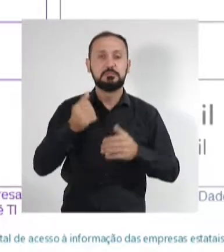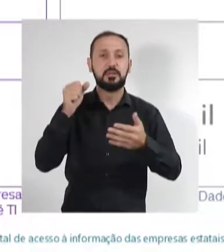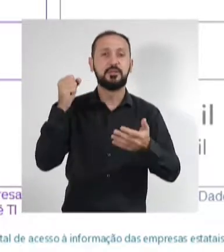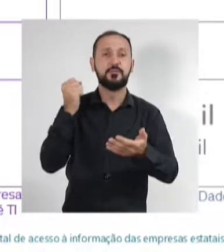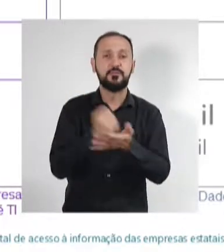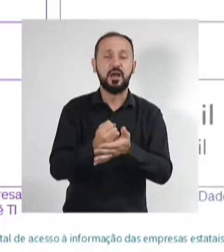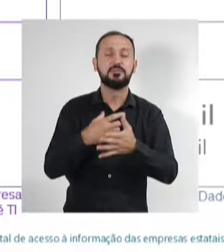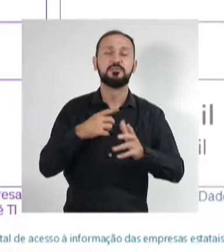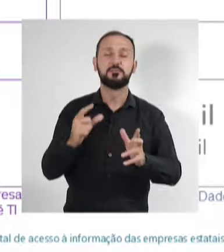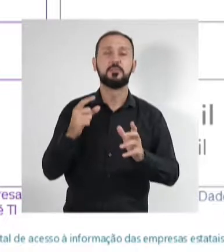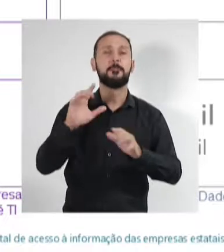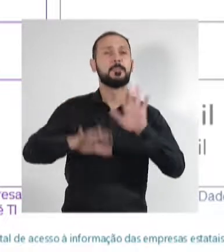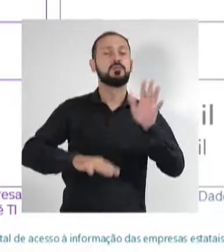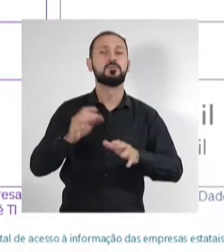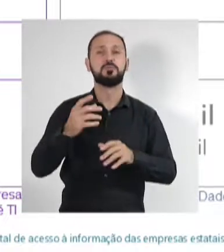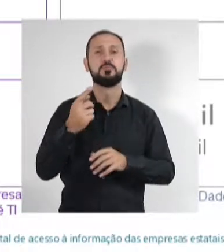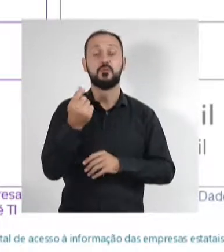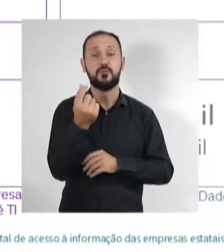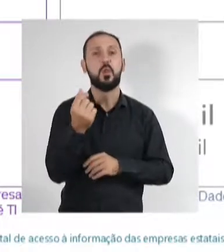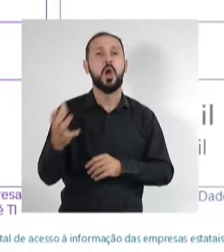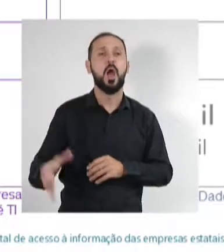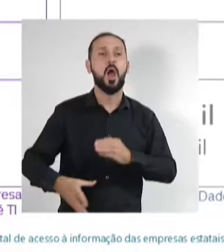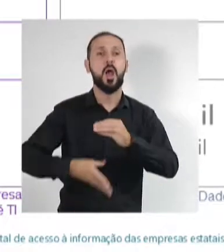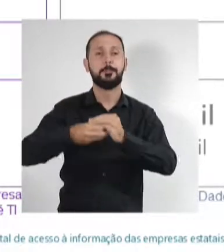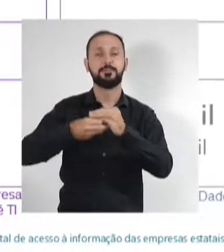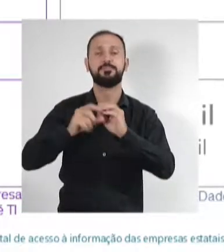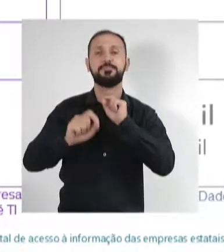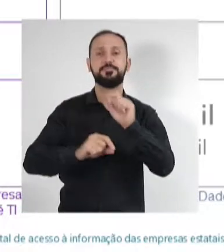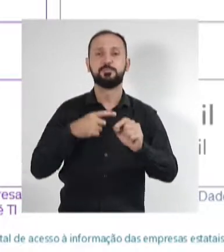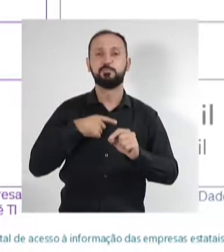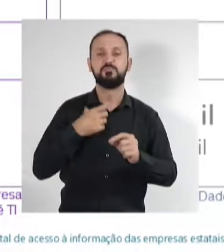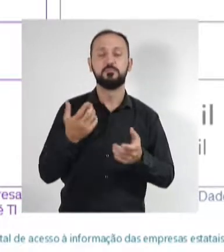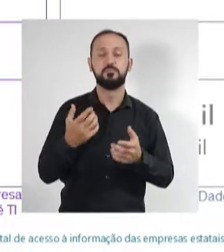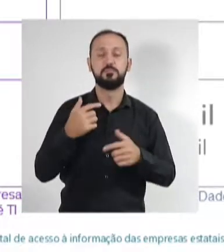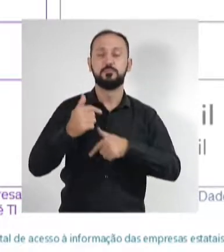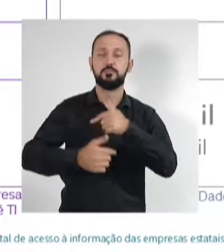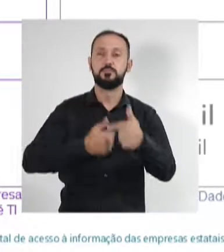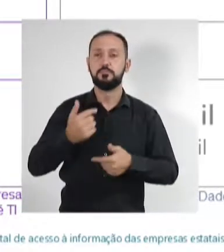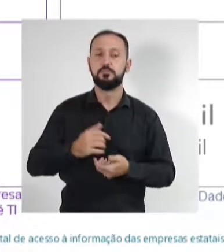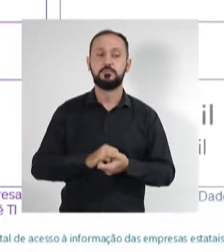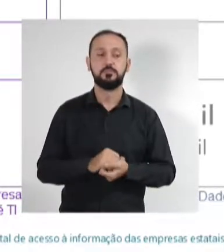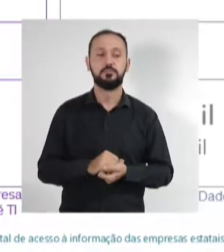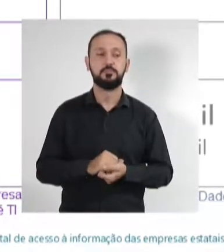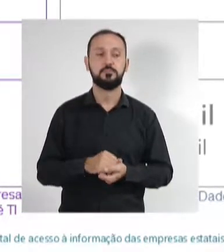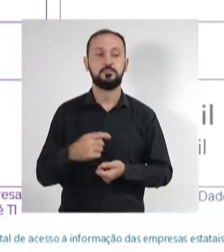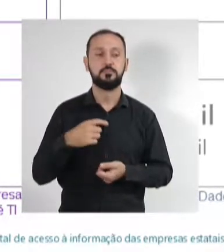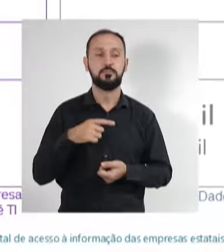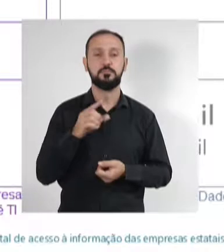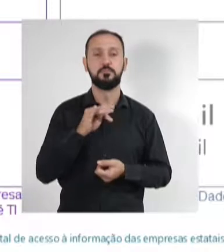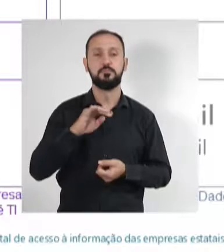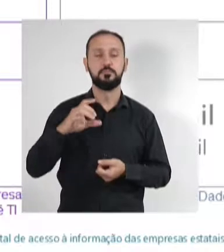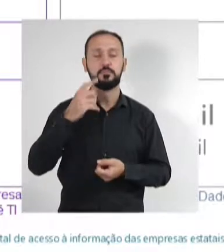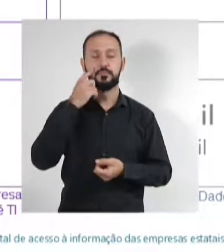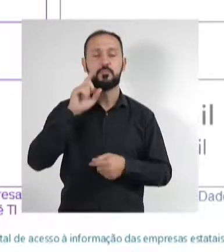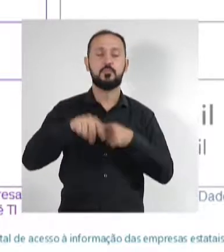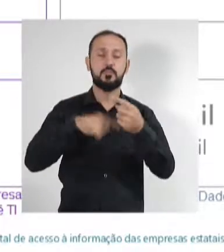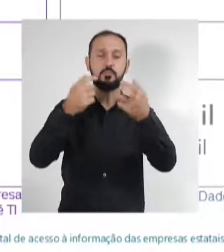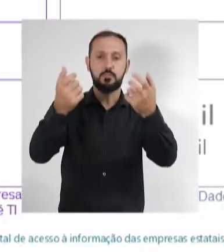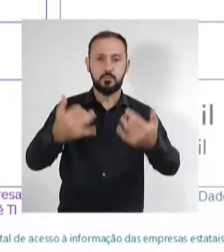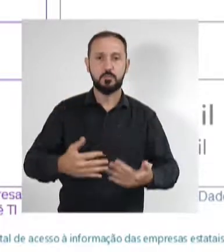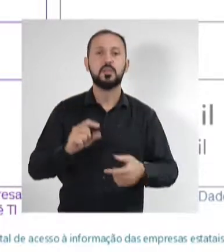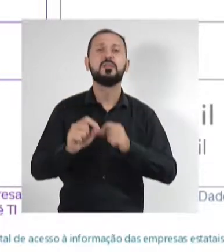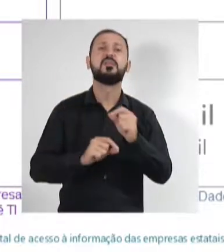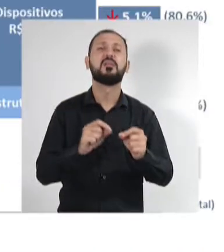mil trabalhadores, que é exatamente onde está o alto valor agregado da classe laboral. E TI in-house, eu vou explicar um pouquinho mais adiante